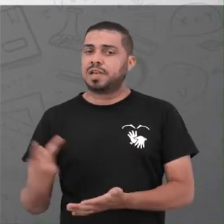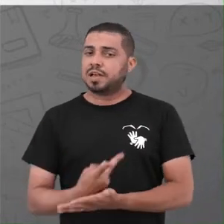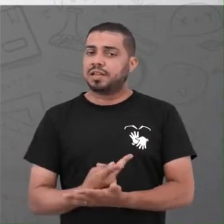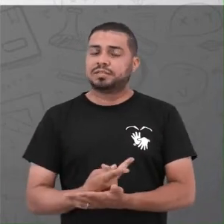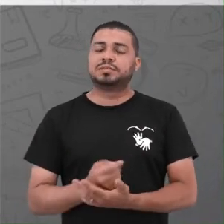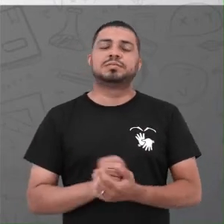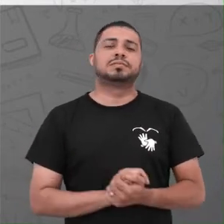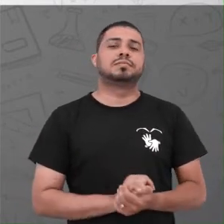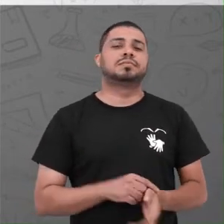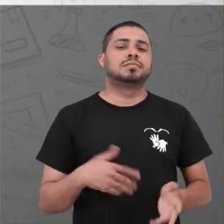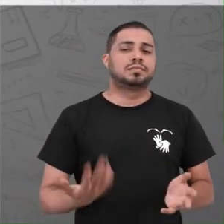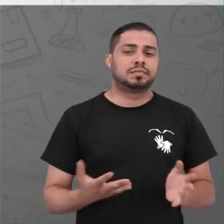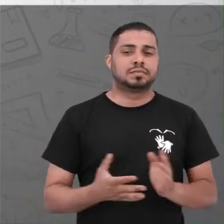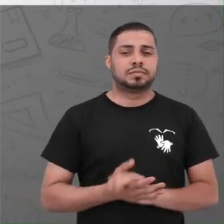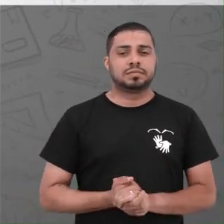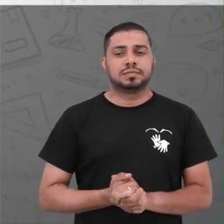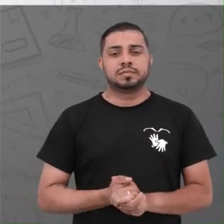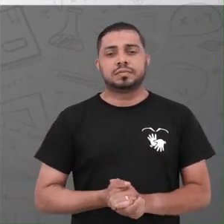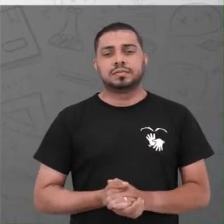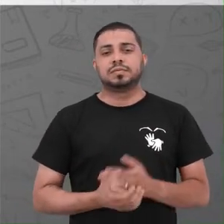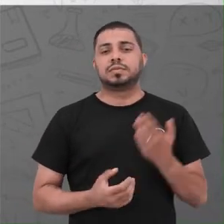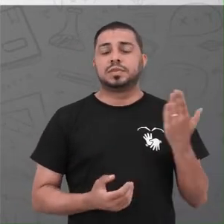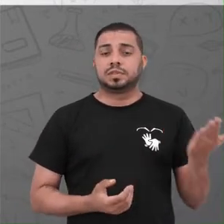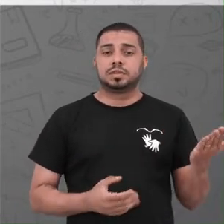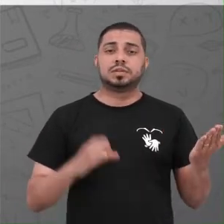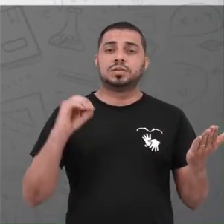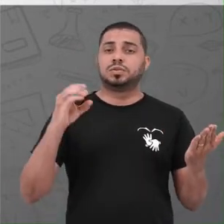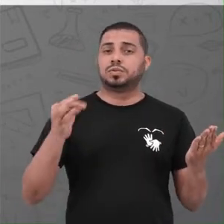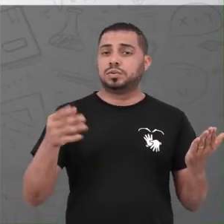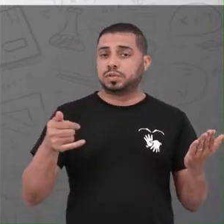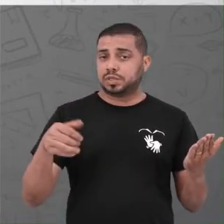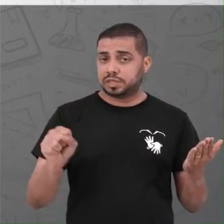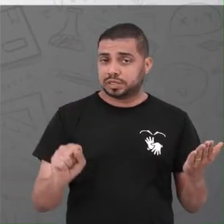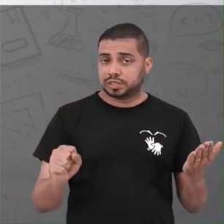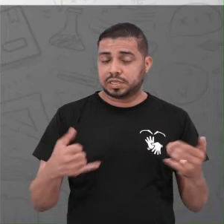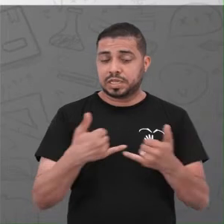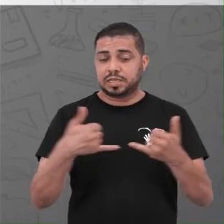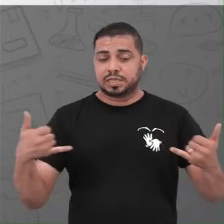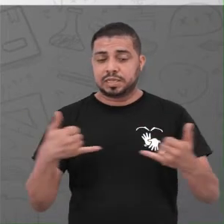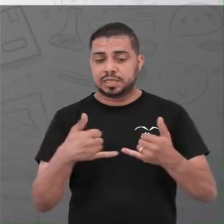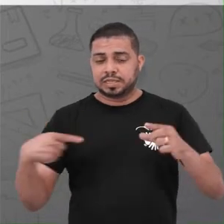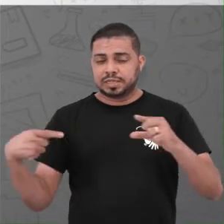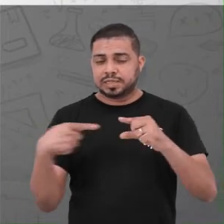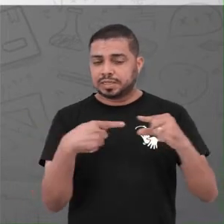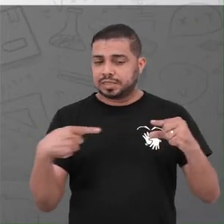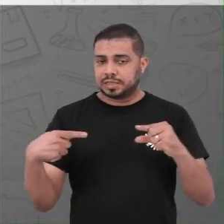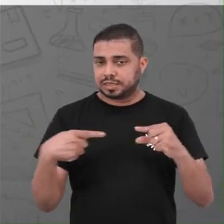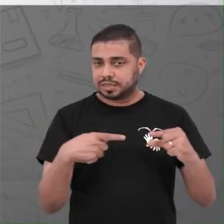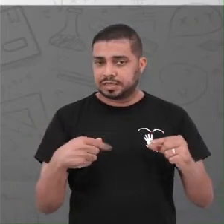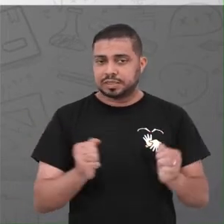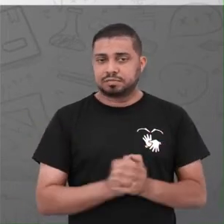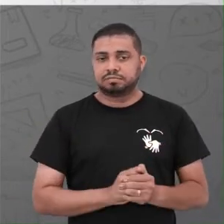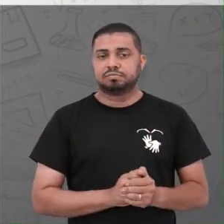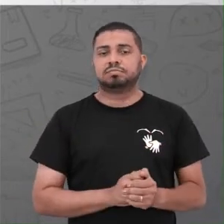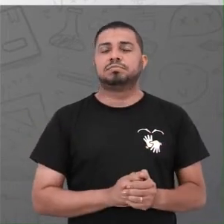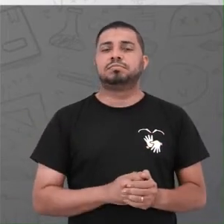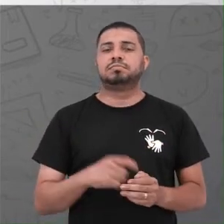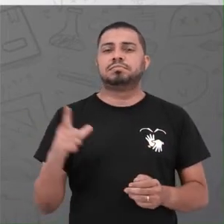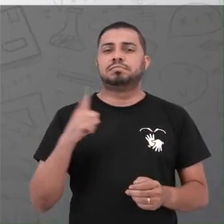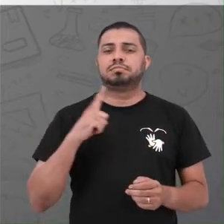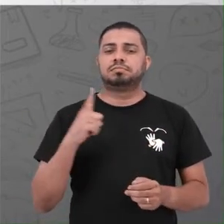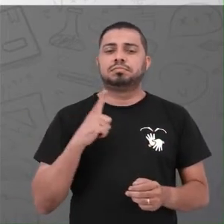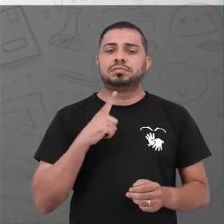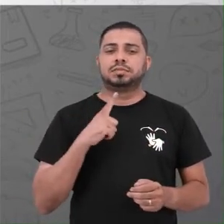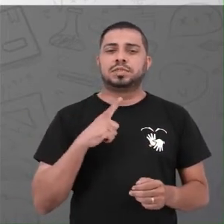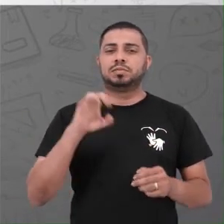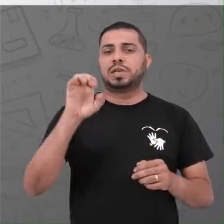cotagem. Então, as cotas, as linhas de seta, né, elas devem ali encostar